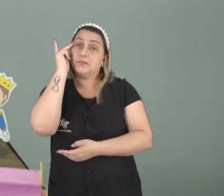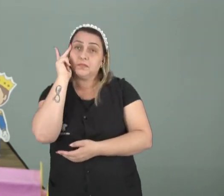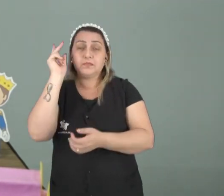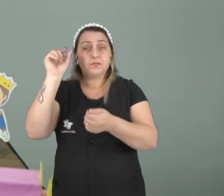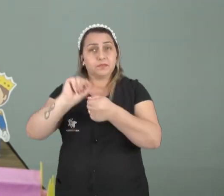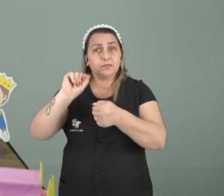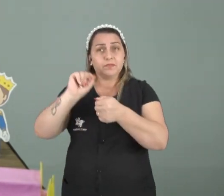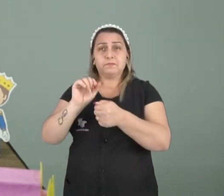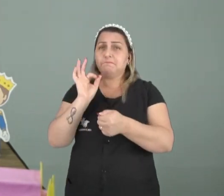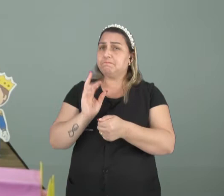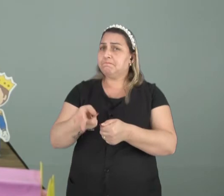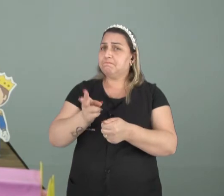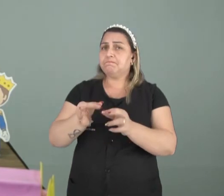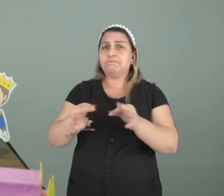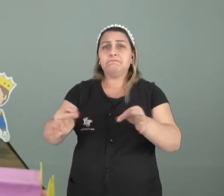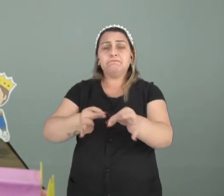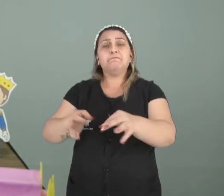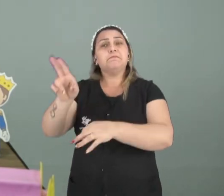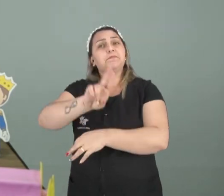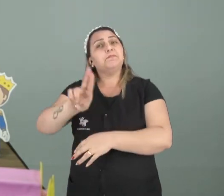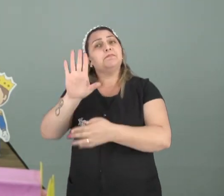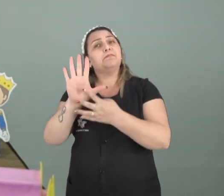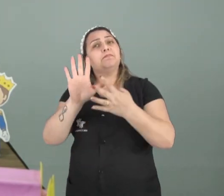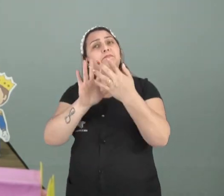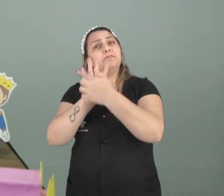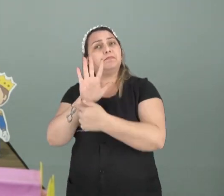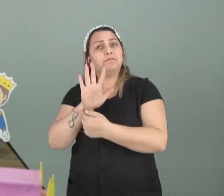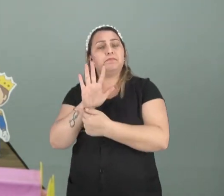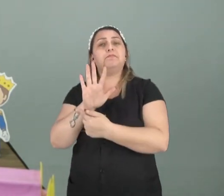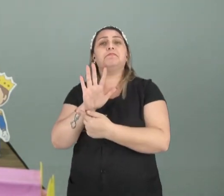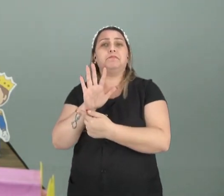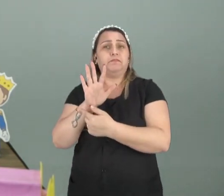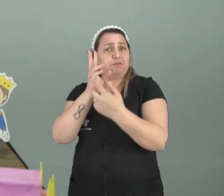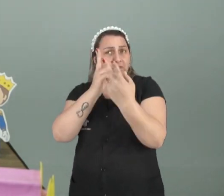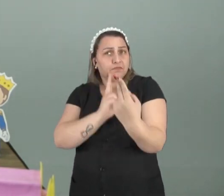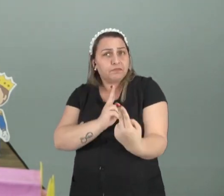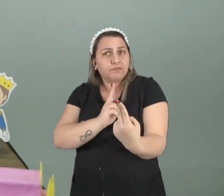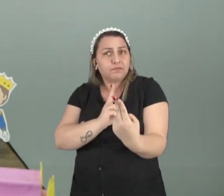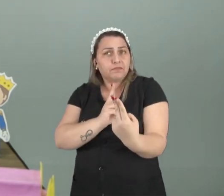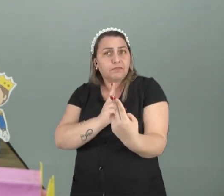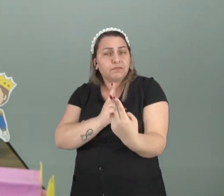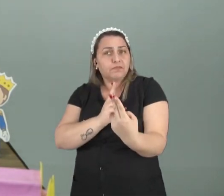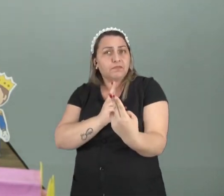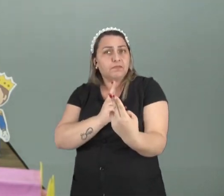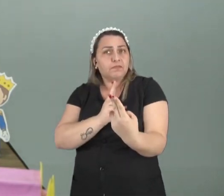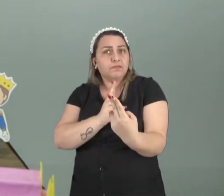for fazer essa mesma medida utilizando o palmo, a medida vai ser igual?